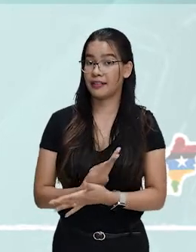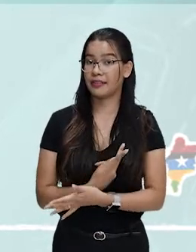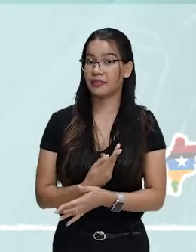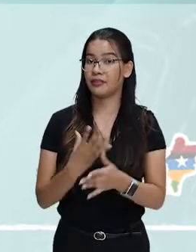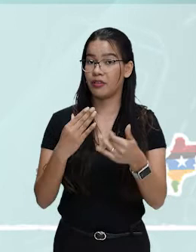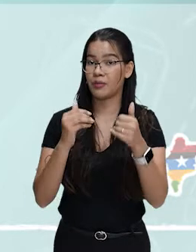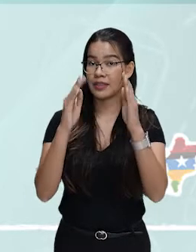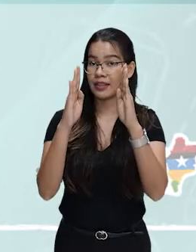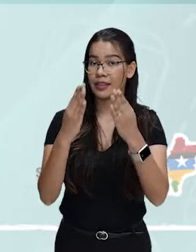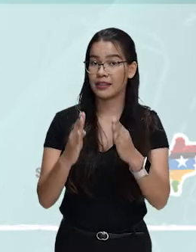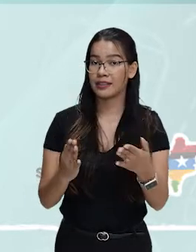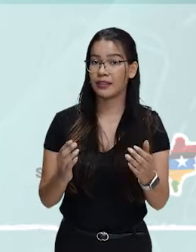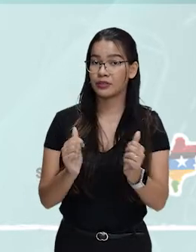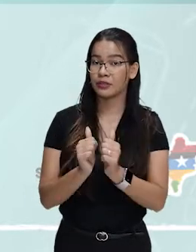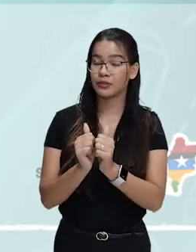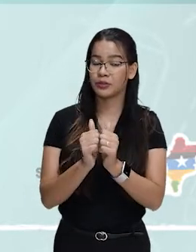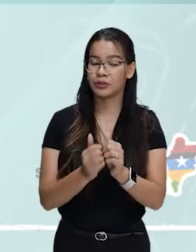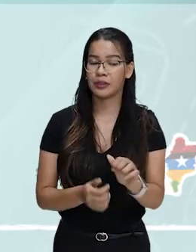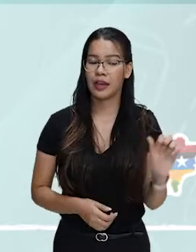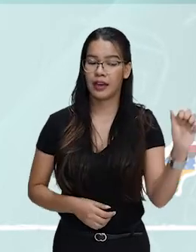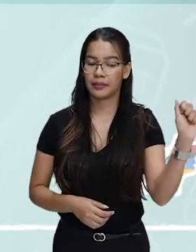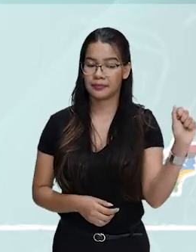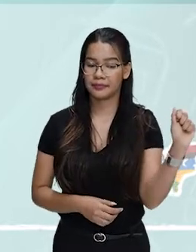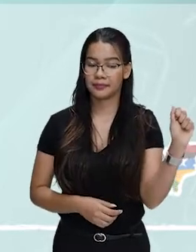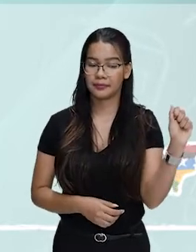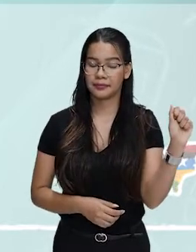em destaque. Olha só. Ela é